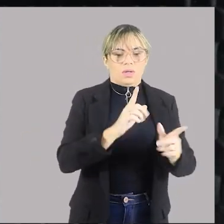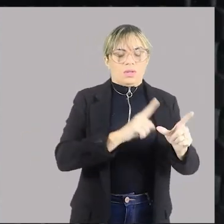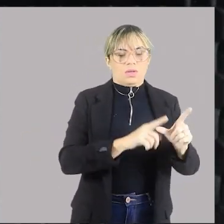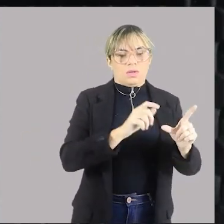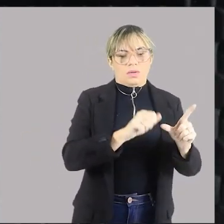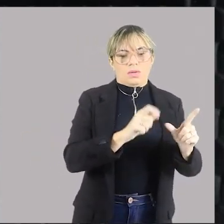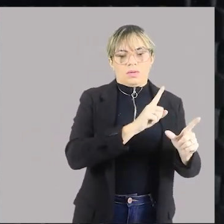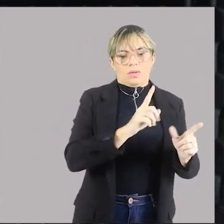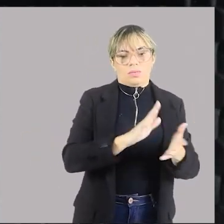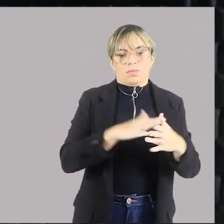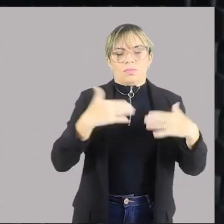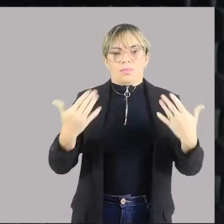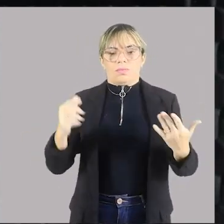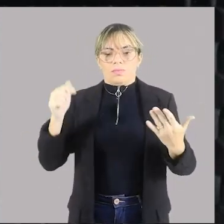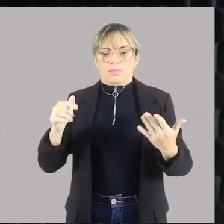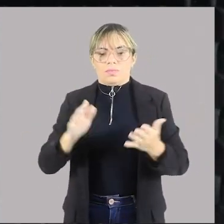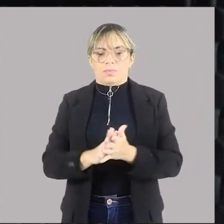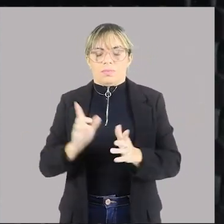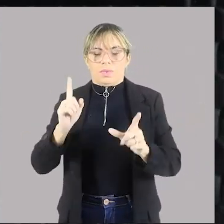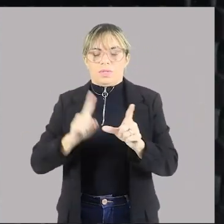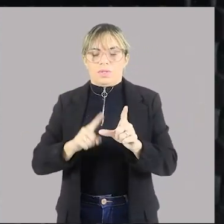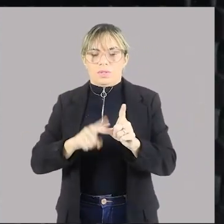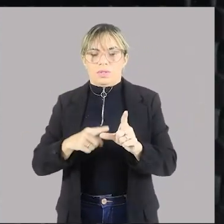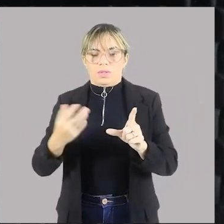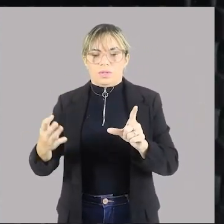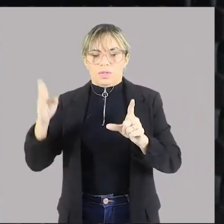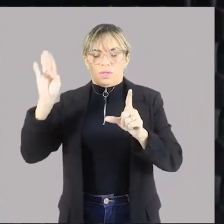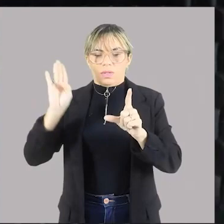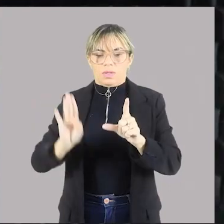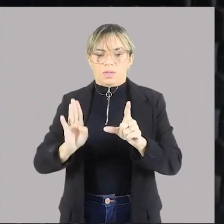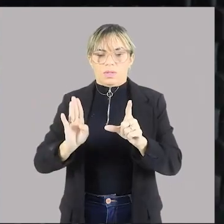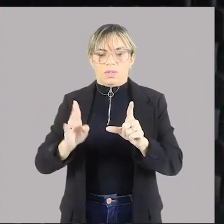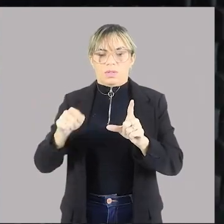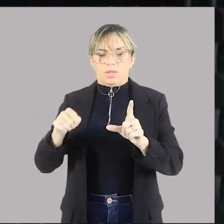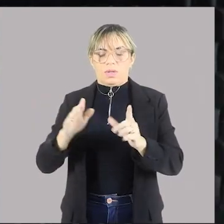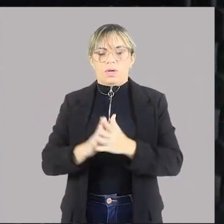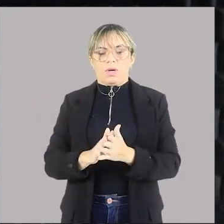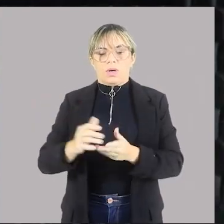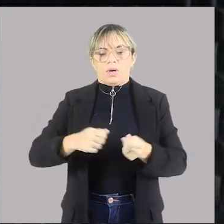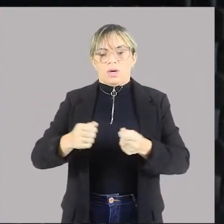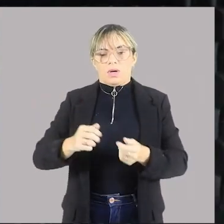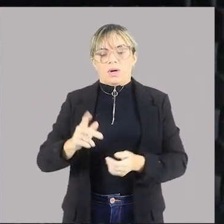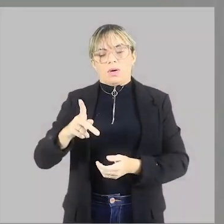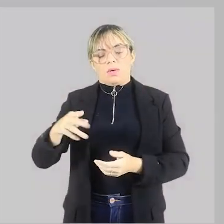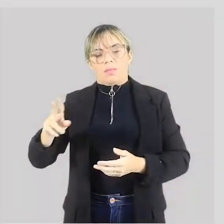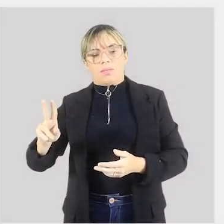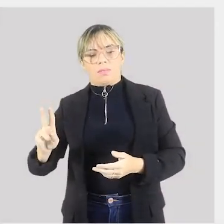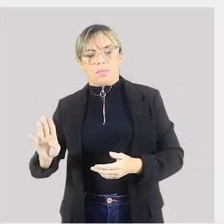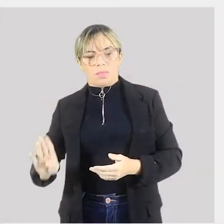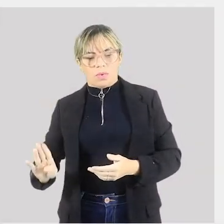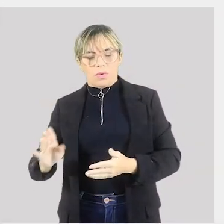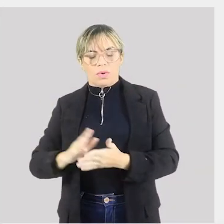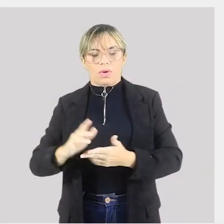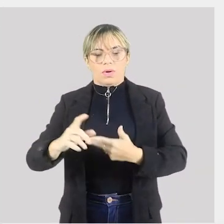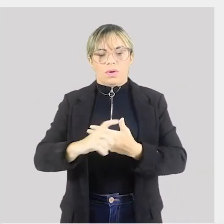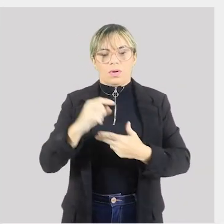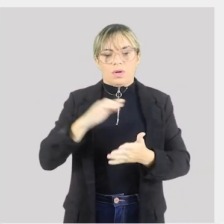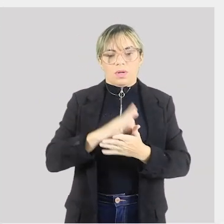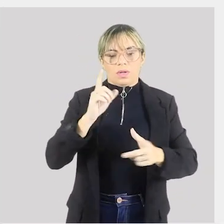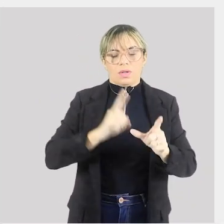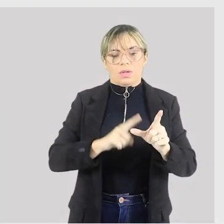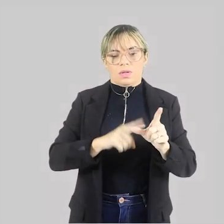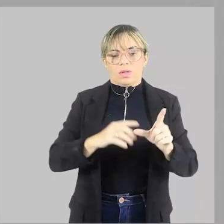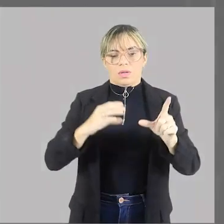administração pública, como já vimos, é exercida pela função administrativa. Já o direito administrativo é